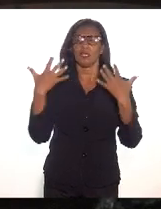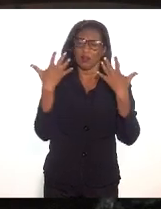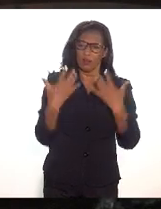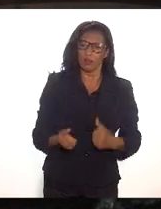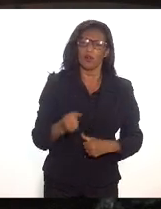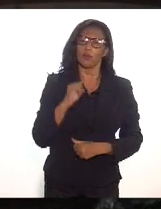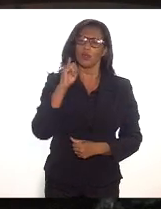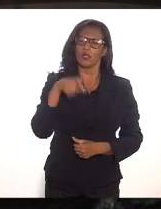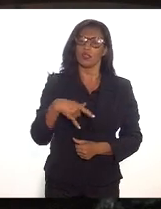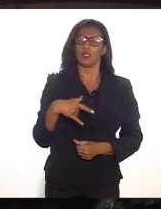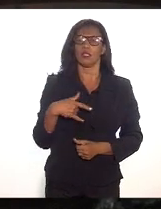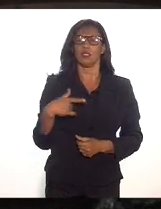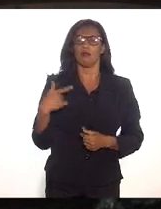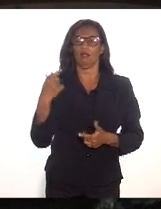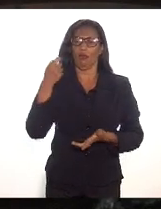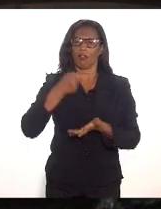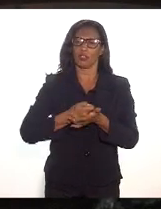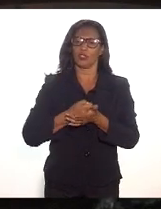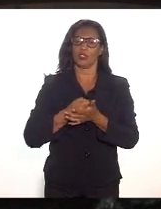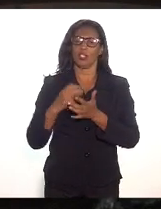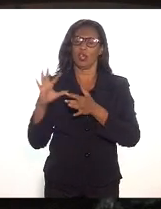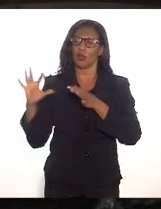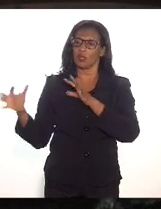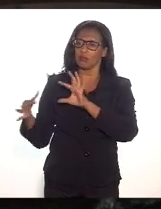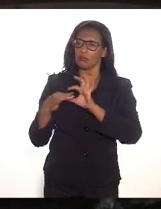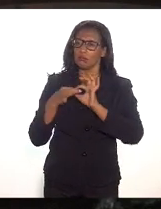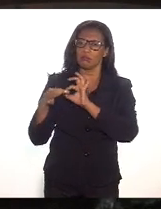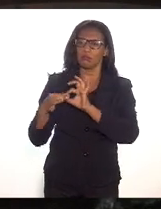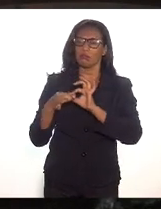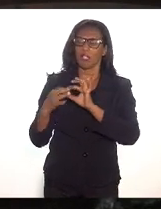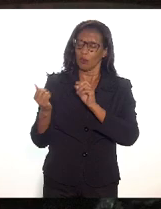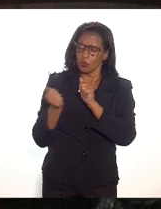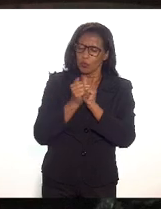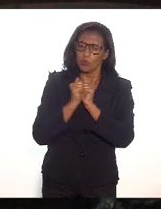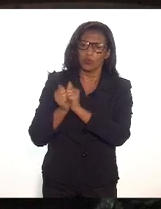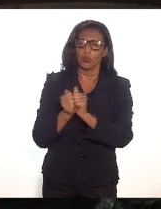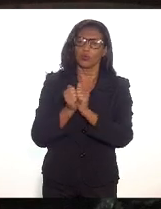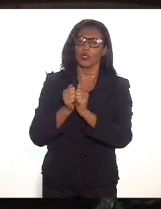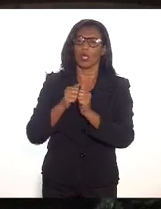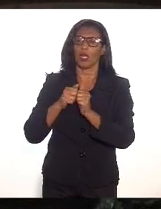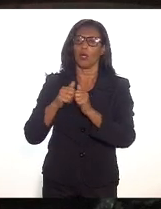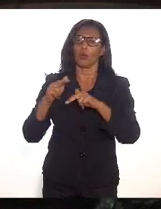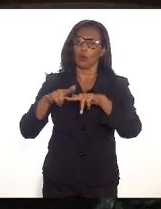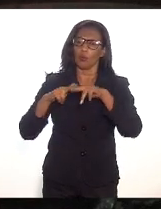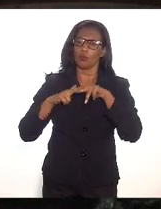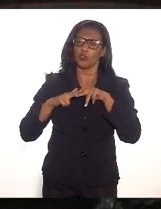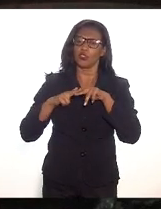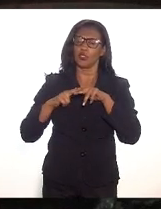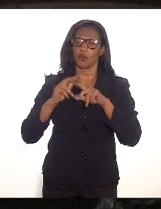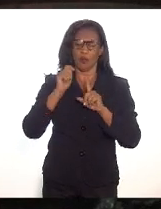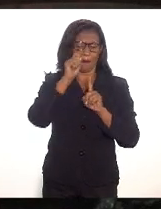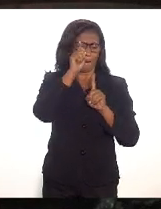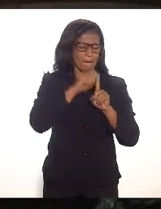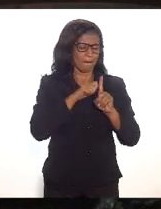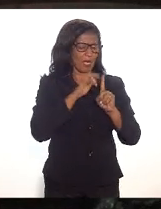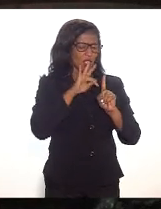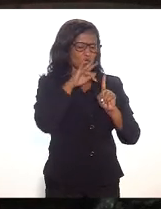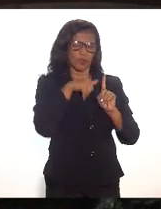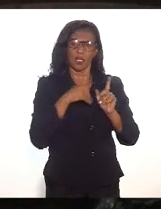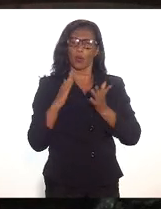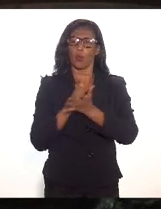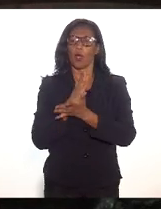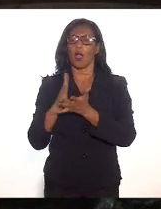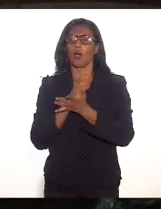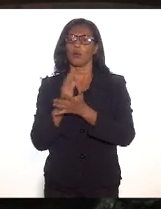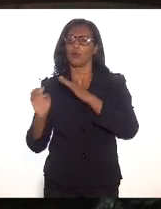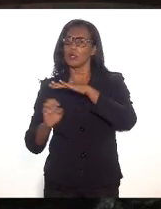nossas debilidades, mas não vamos usar elas como motivo para, no final do mês, alguns empresários